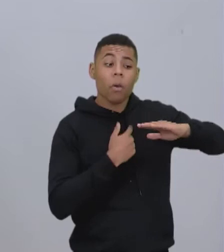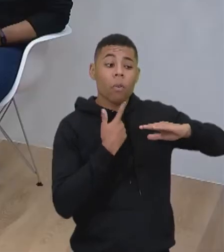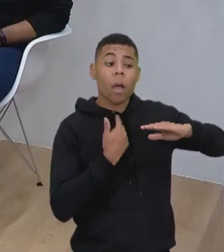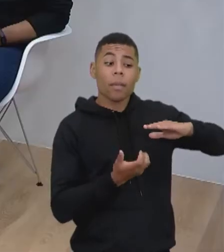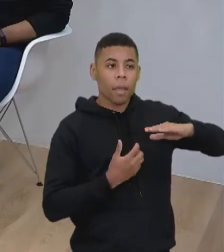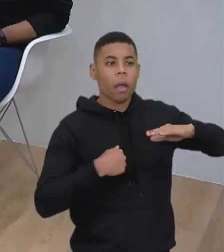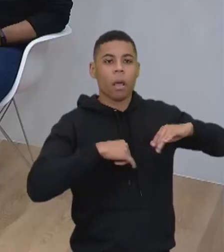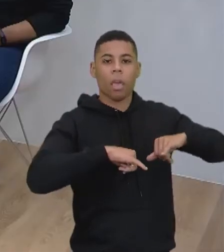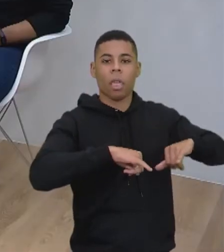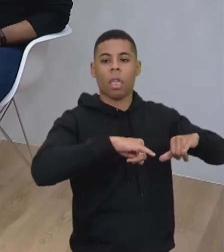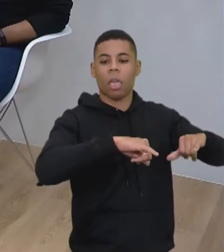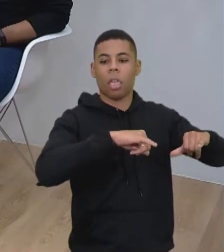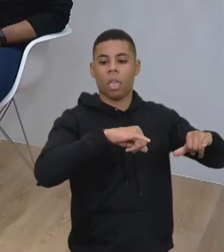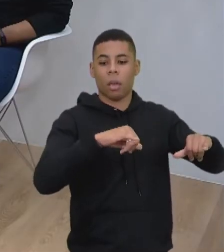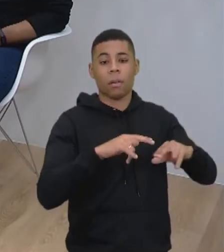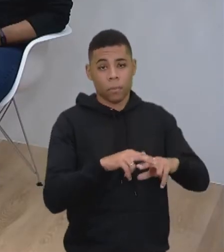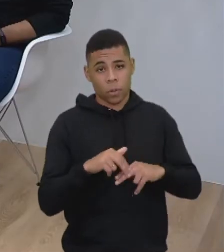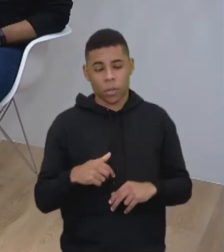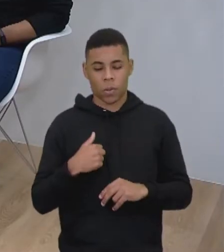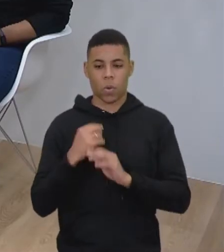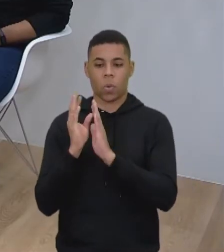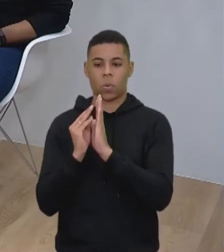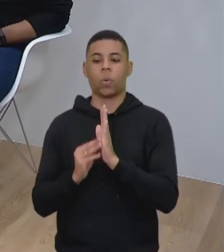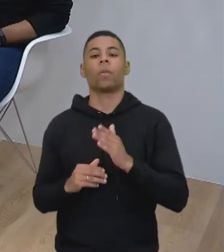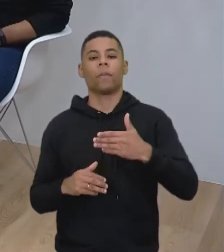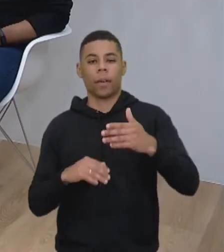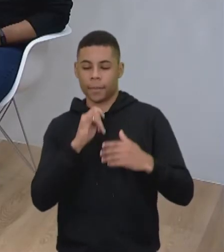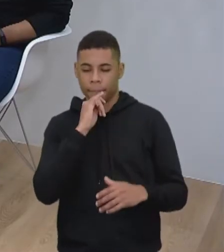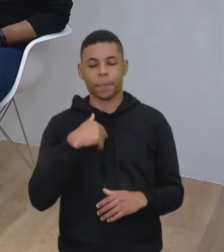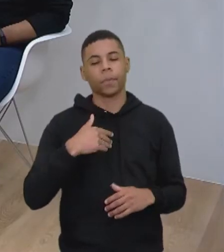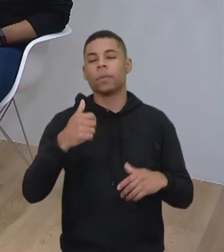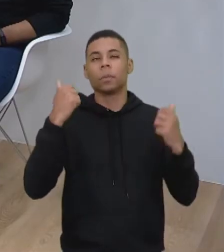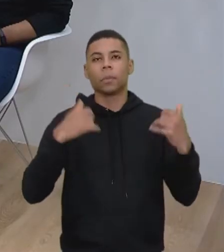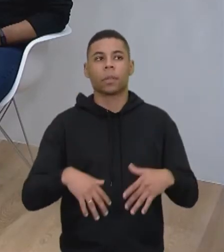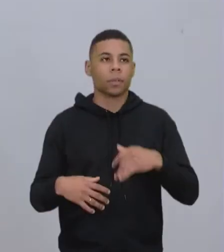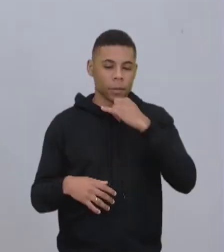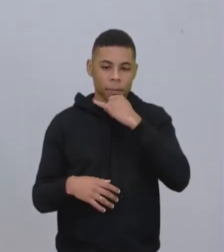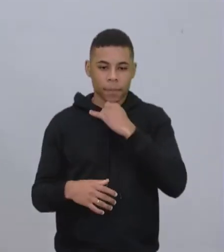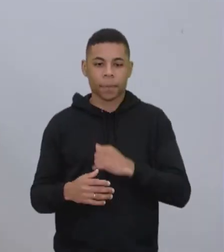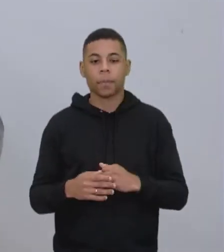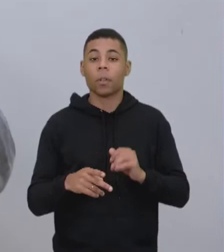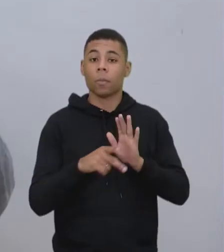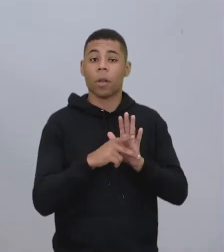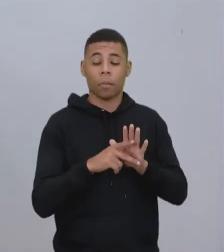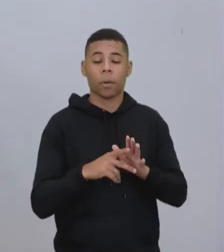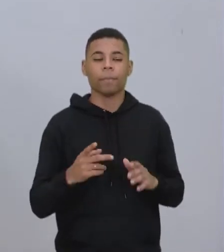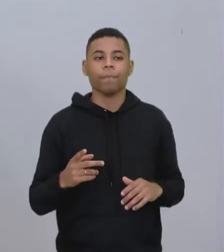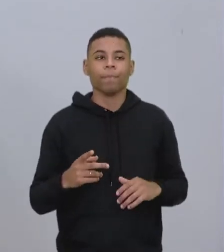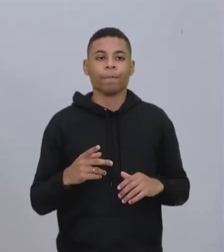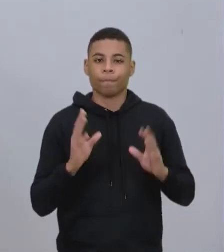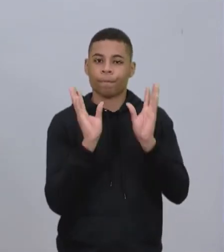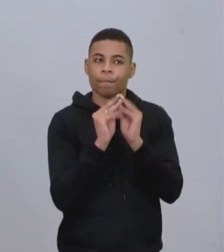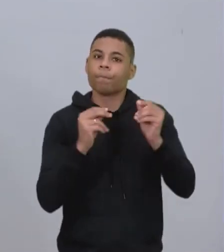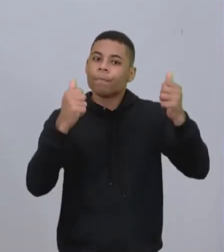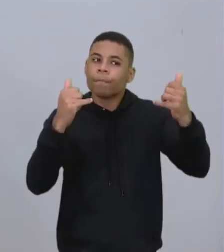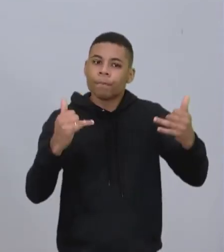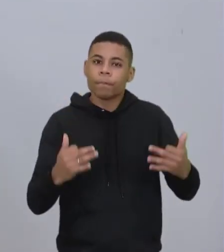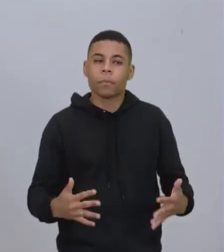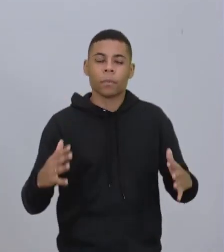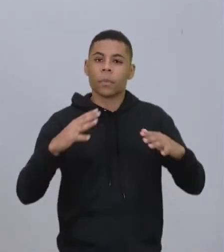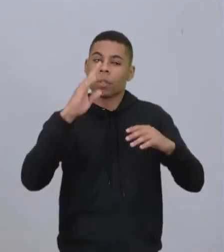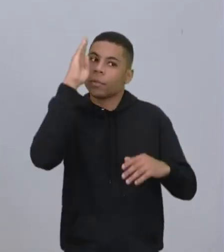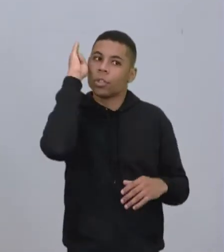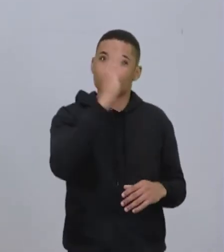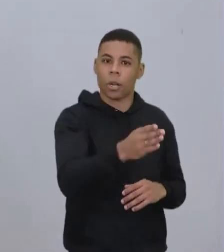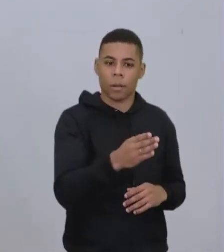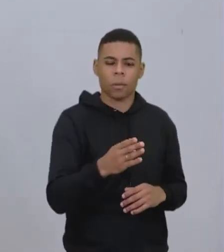desse conteúdo, que eu vou realmente falar. Se eu vou falar, por exemplo, de representatividade, qual representatividade que eu vou trazer, como